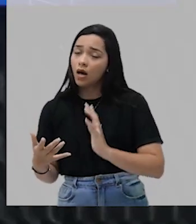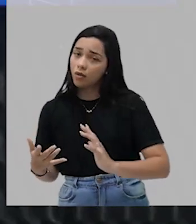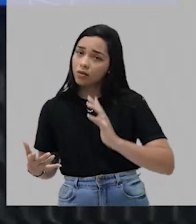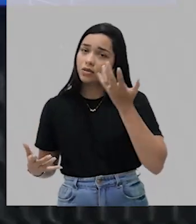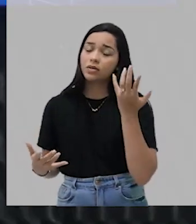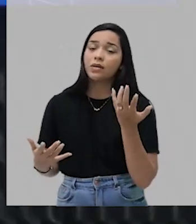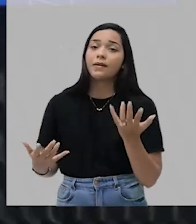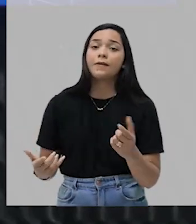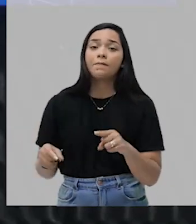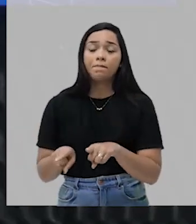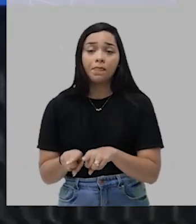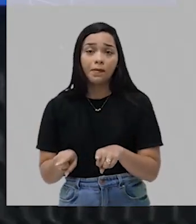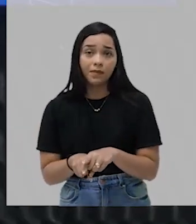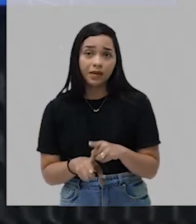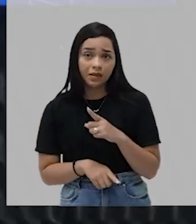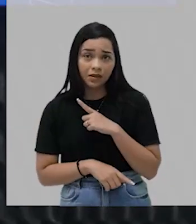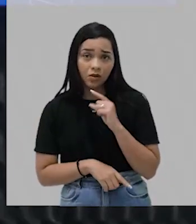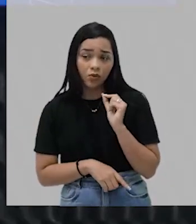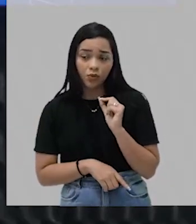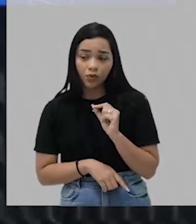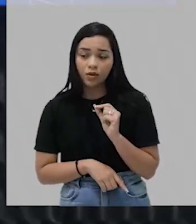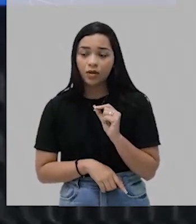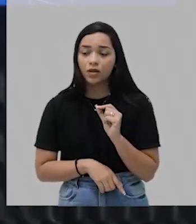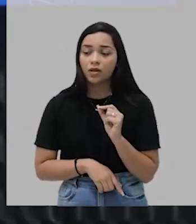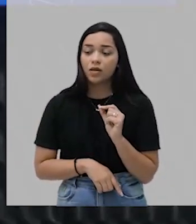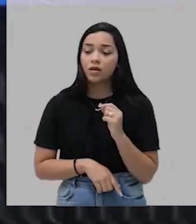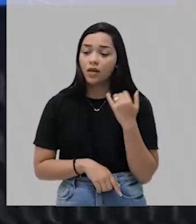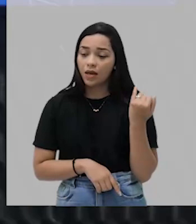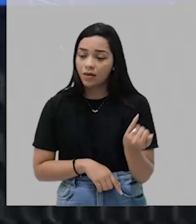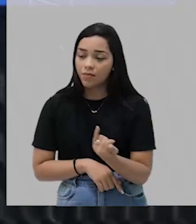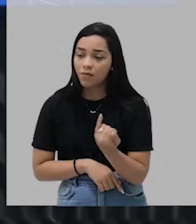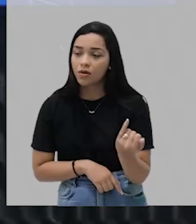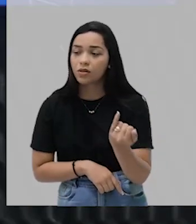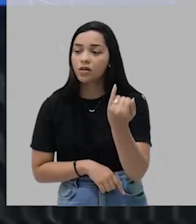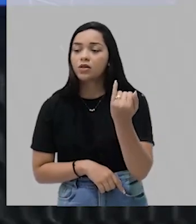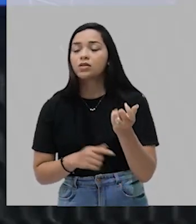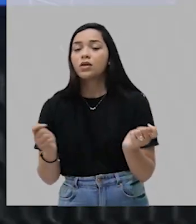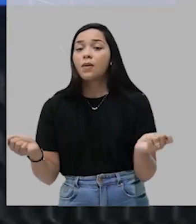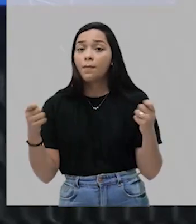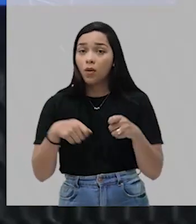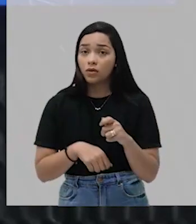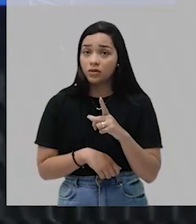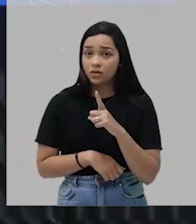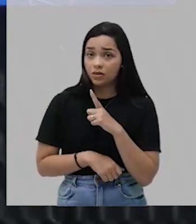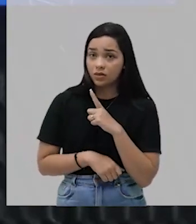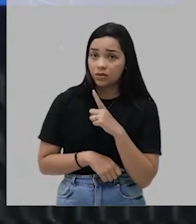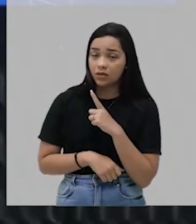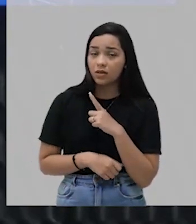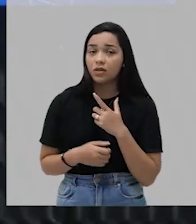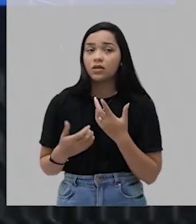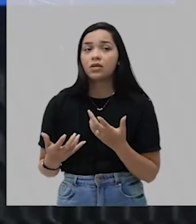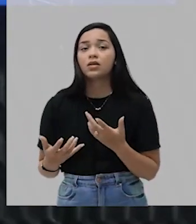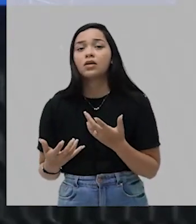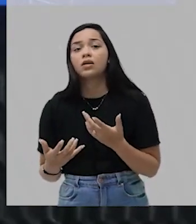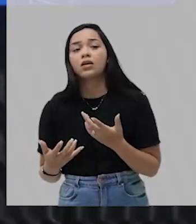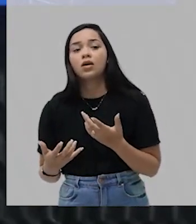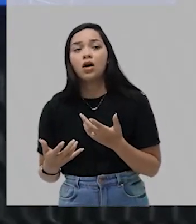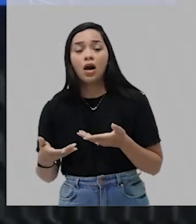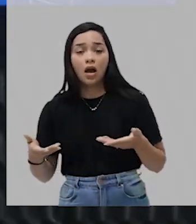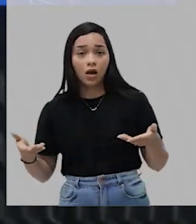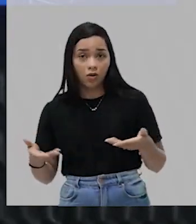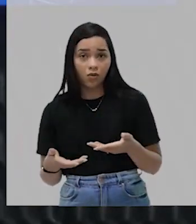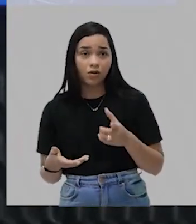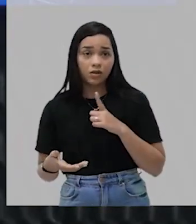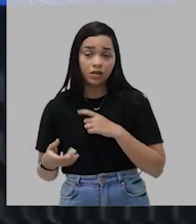acontecer. Seria basicamente pontos importantes para que se tivesse, pelo menos